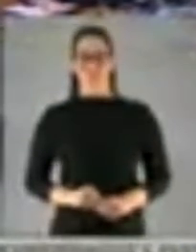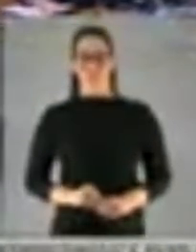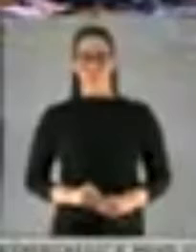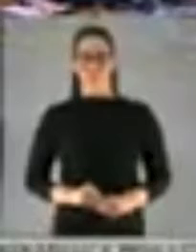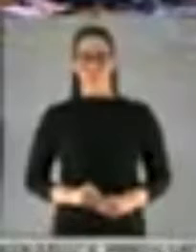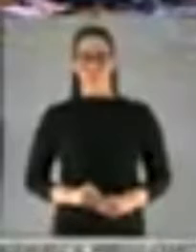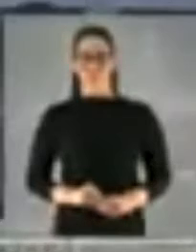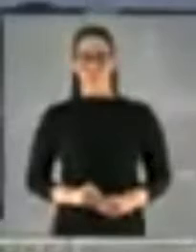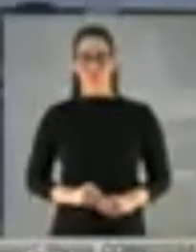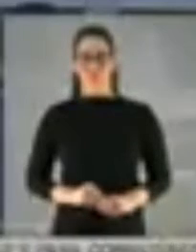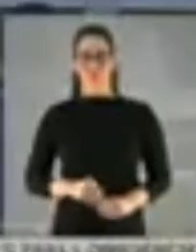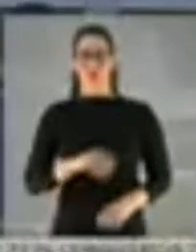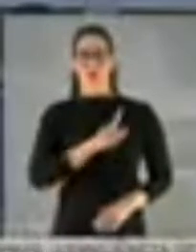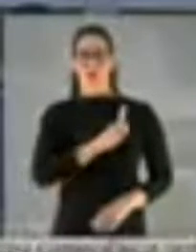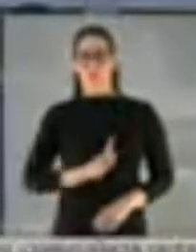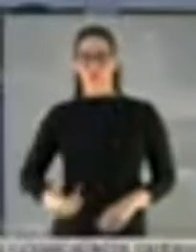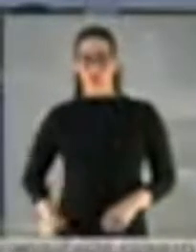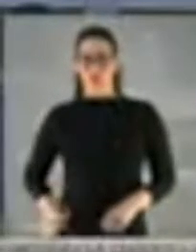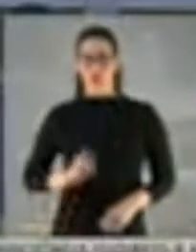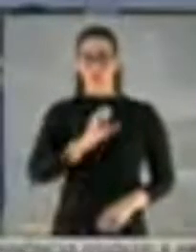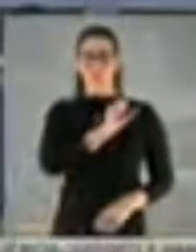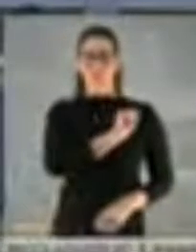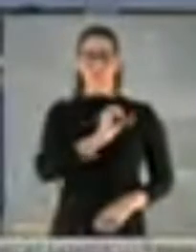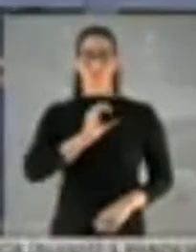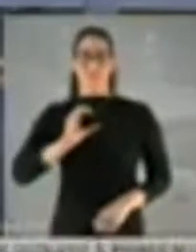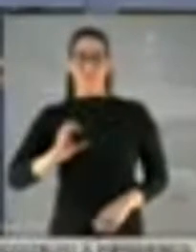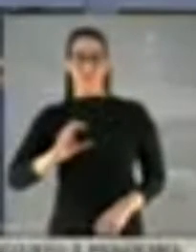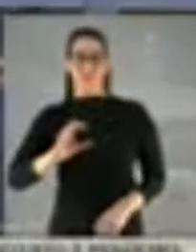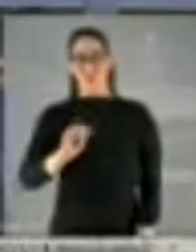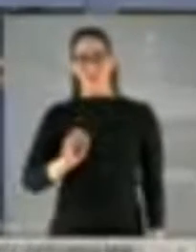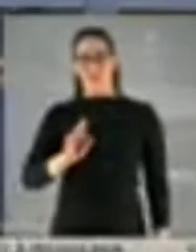Governador de Santa Catarina, Carlos Moisés,